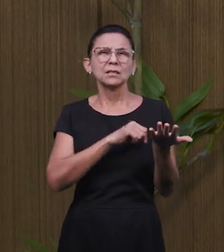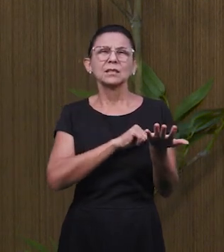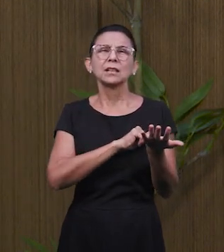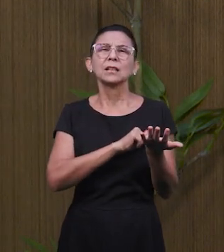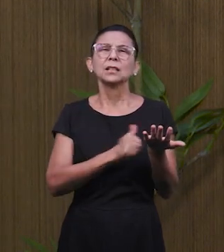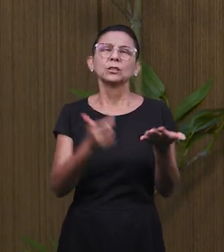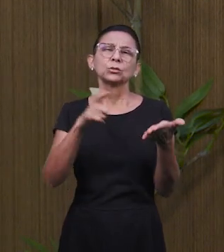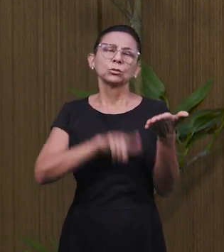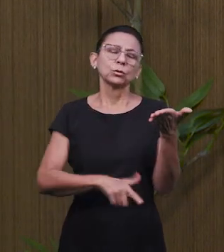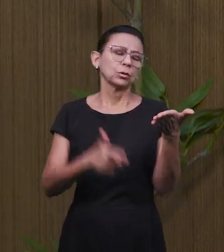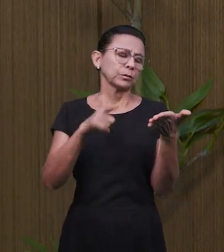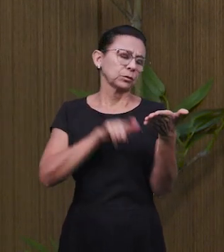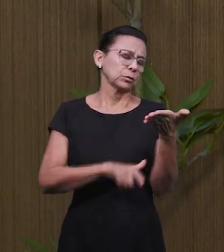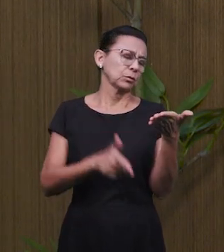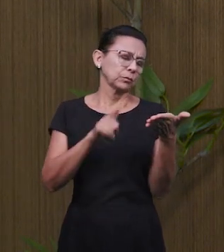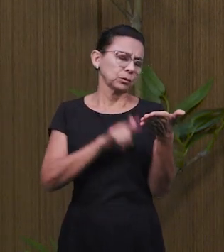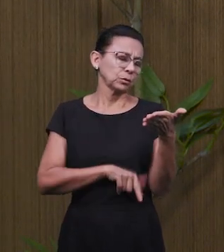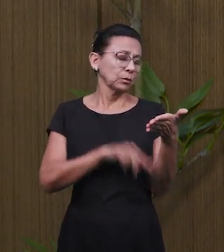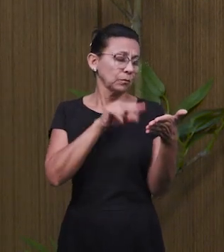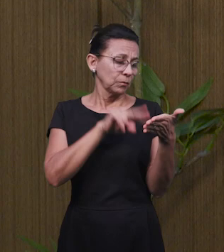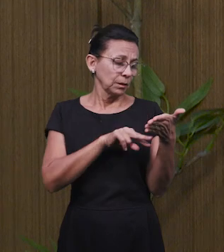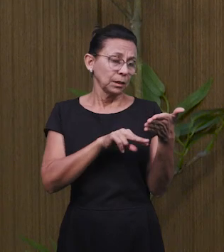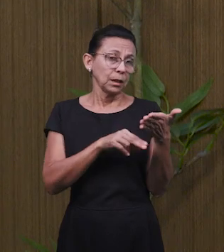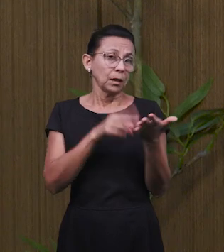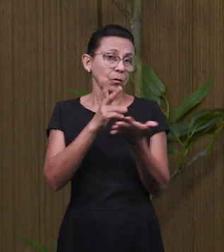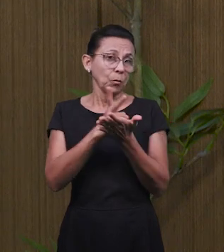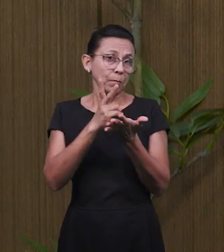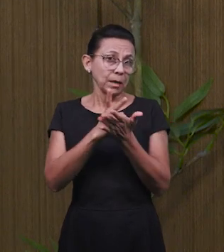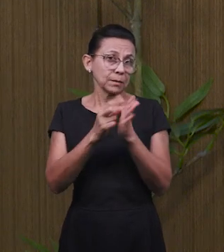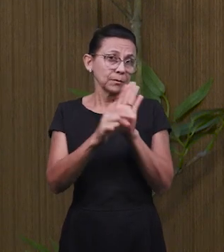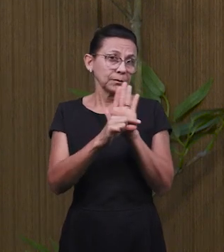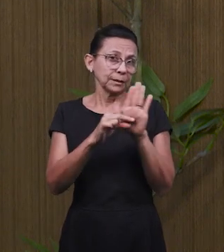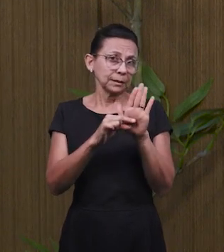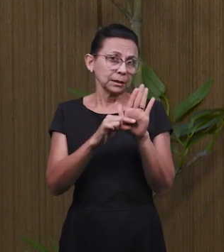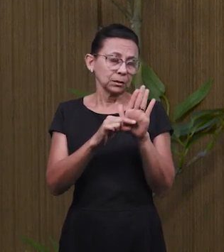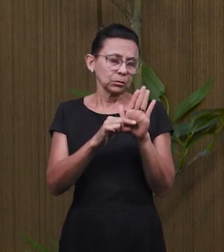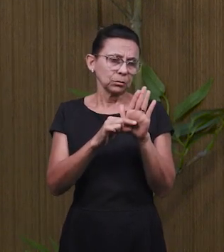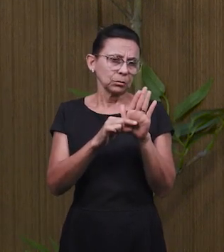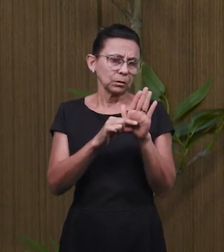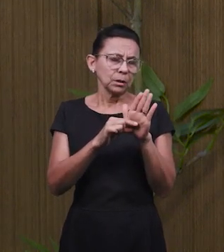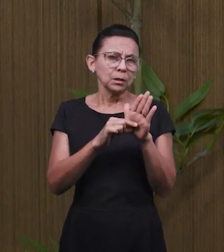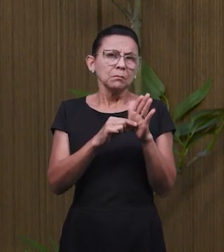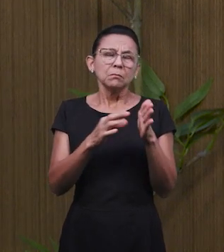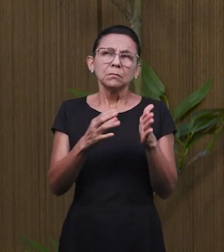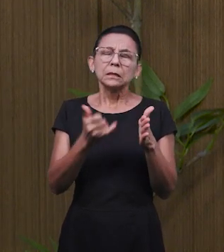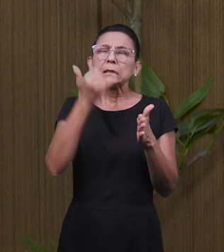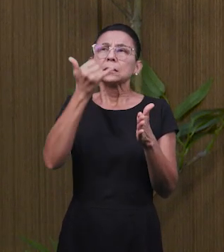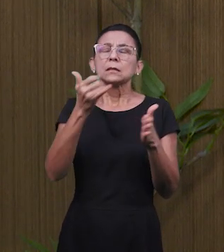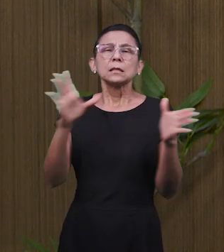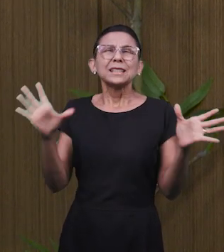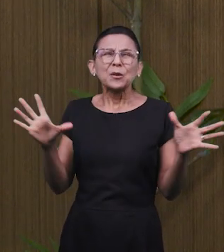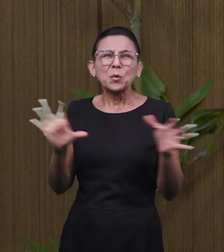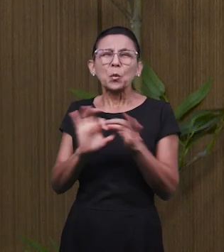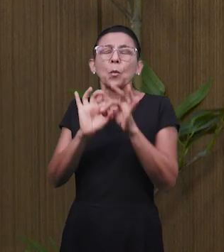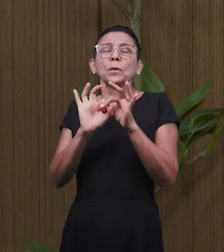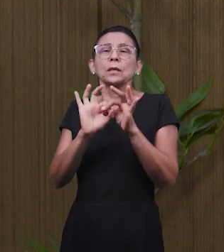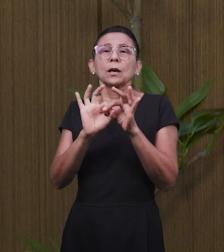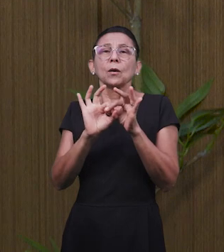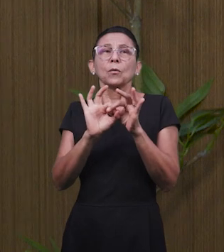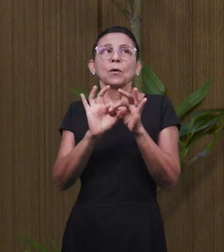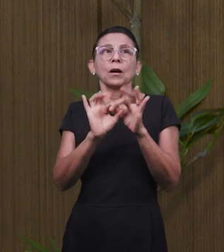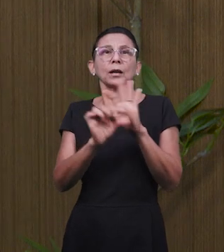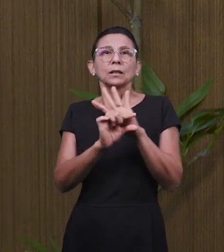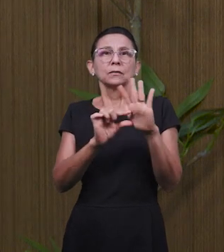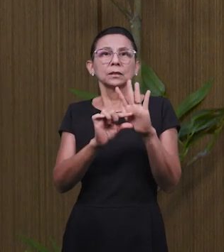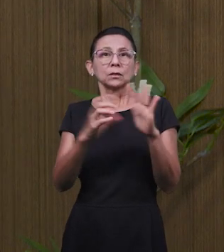nunca viu, mas Ele te mostra. E o maravilhoso é isso, que quando isso acontece, o seu coração arde. E a